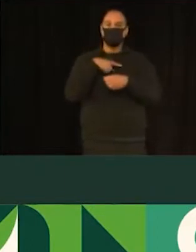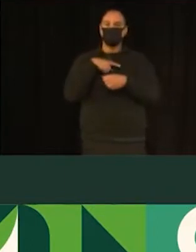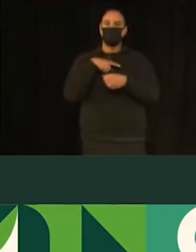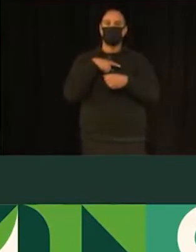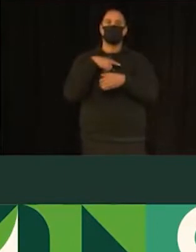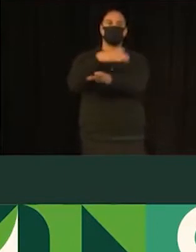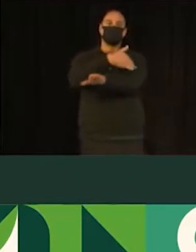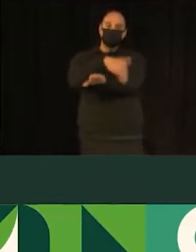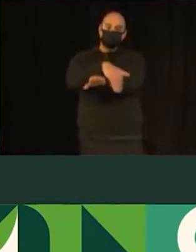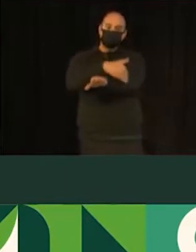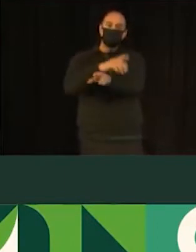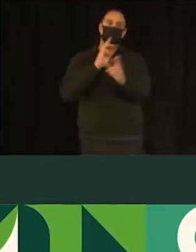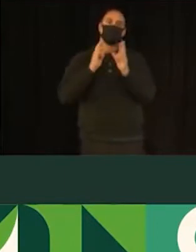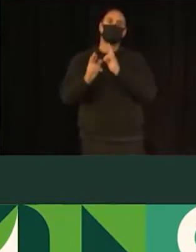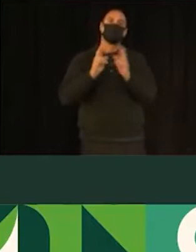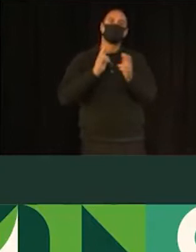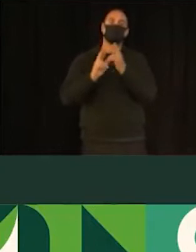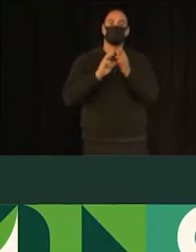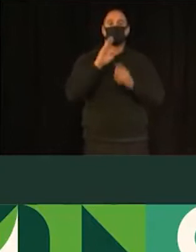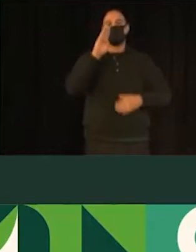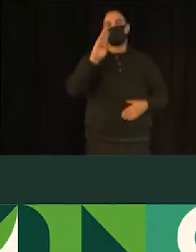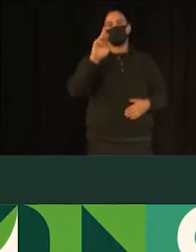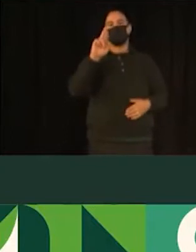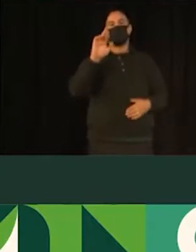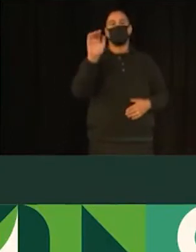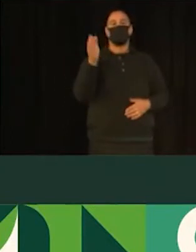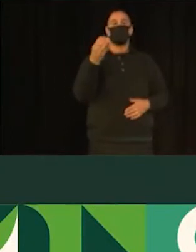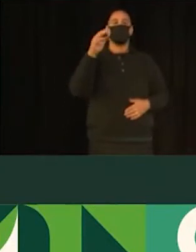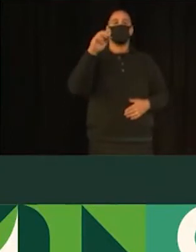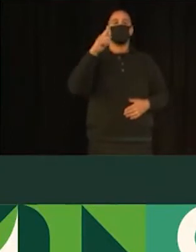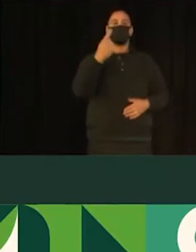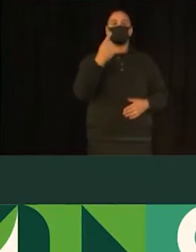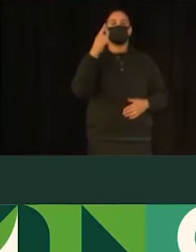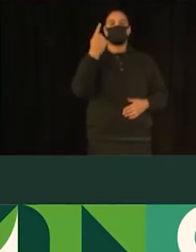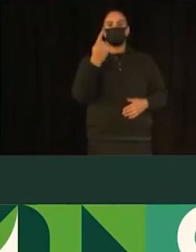né, viadutos, passagens de nível, para a gente poder implantar esse corredor de ônibus.